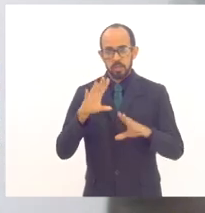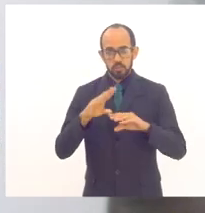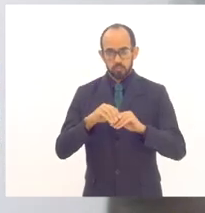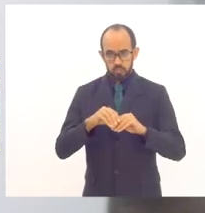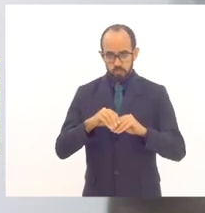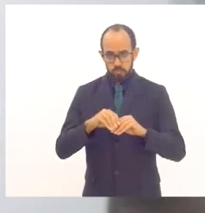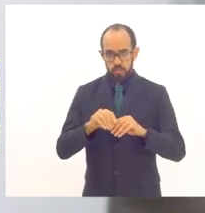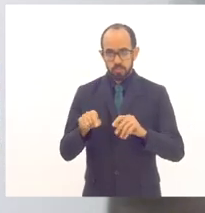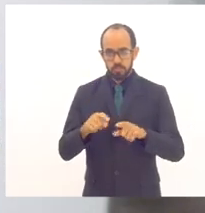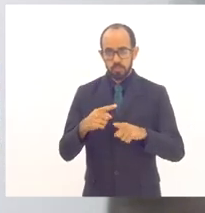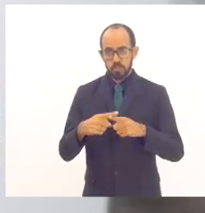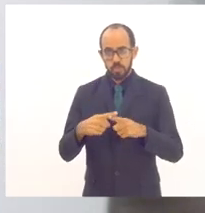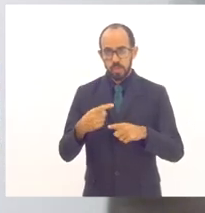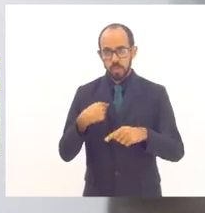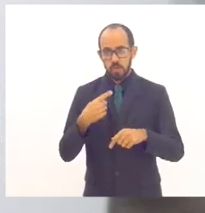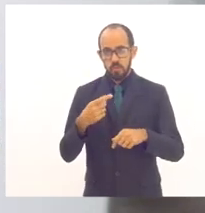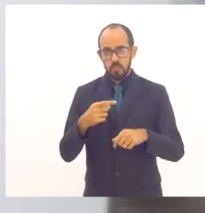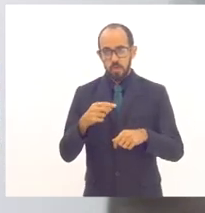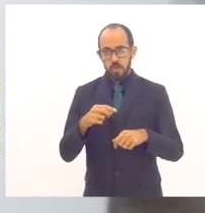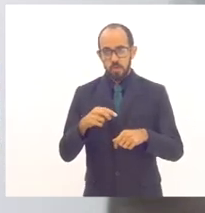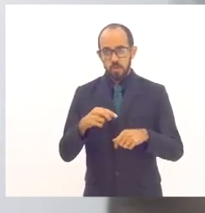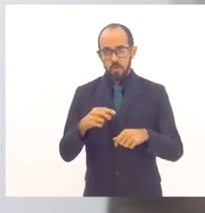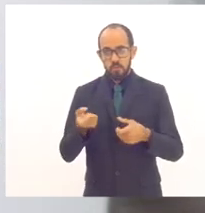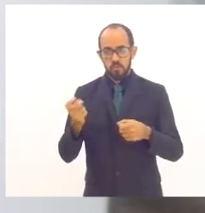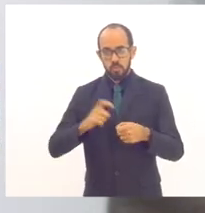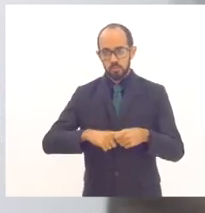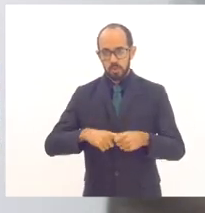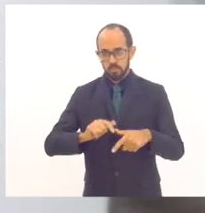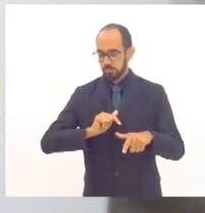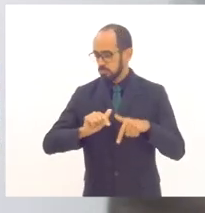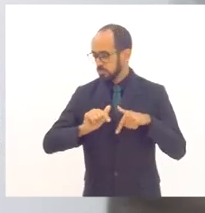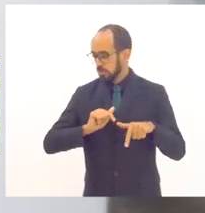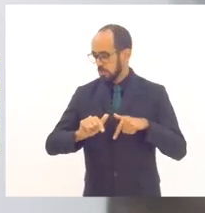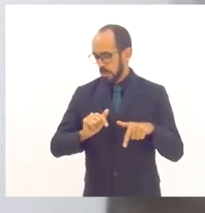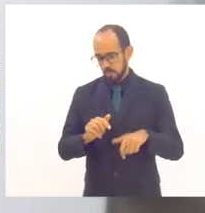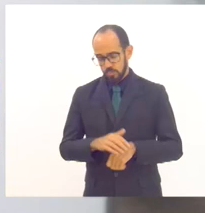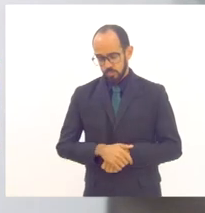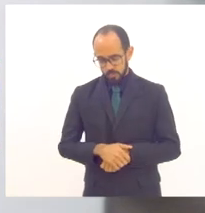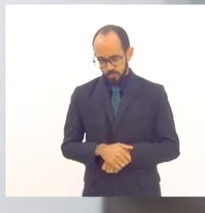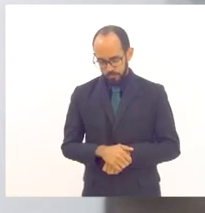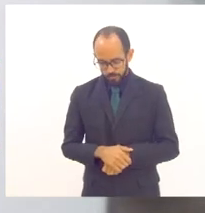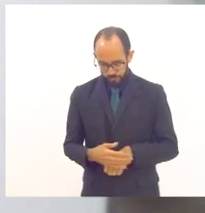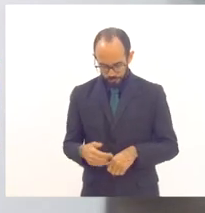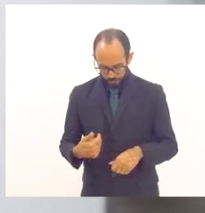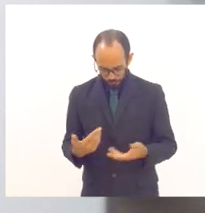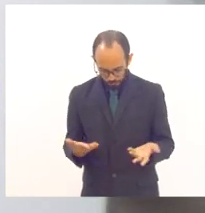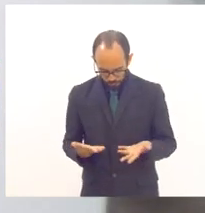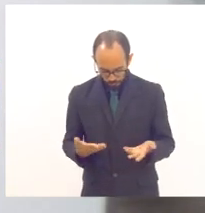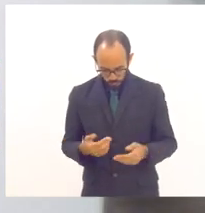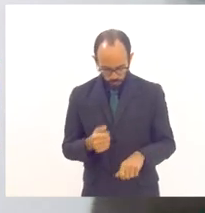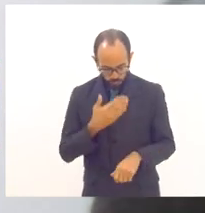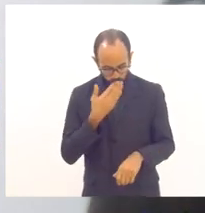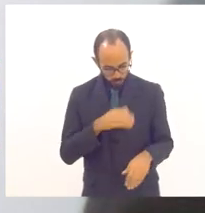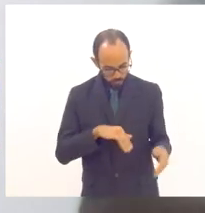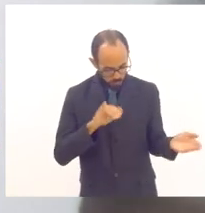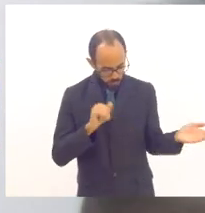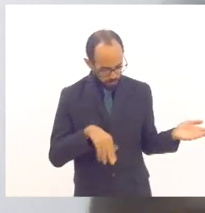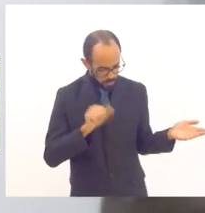arrematar aqui. Eu vou, então, retomando aqui os trabalhos, a ordem, eu passo para Bianca